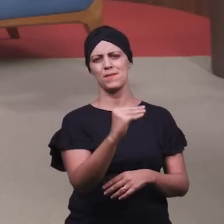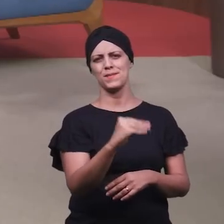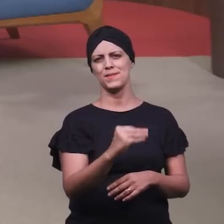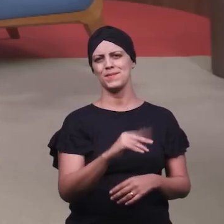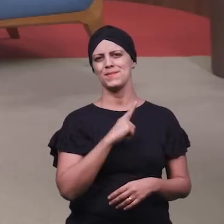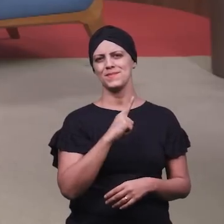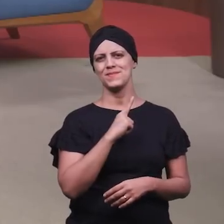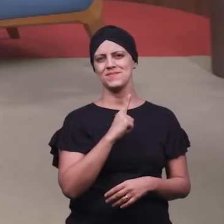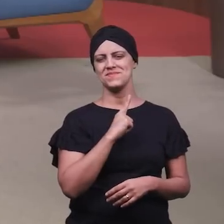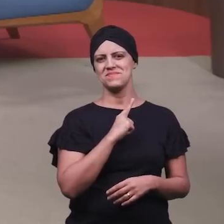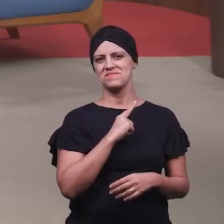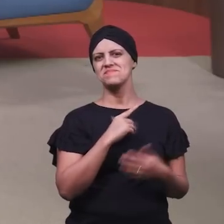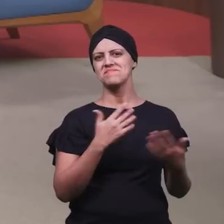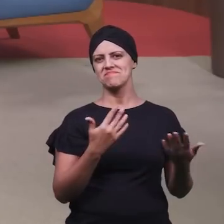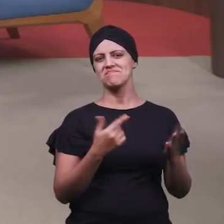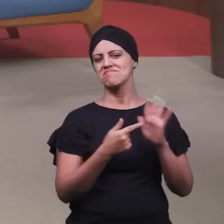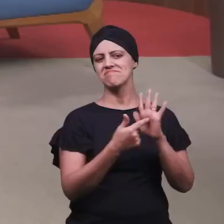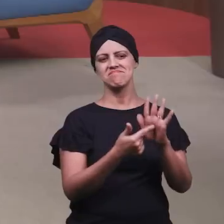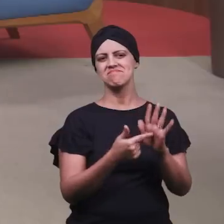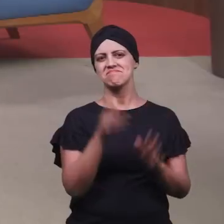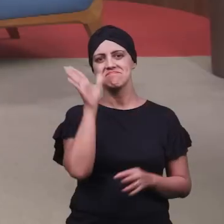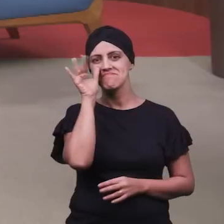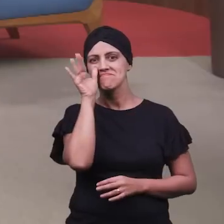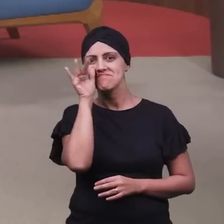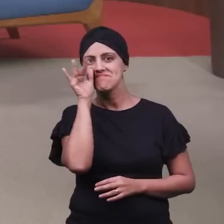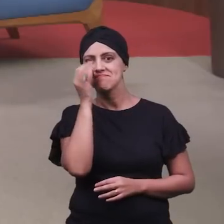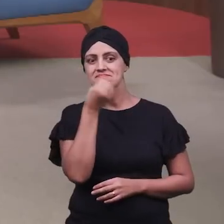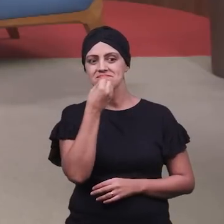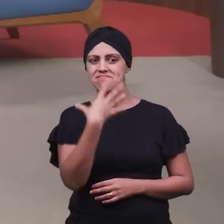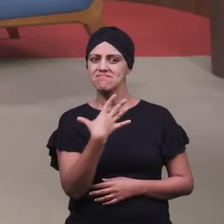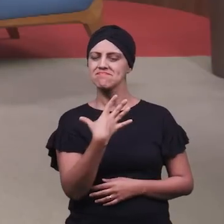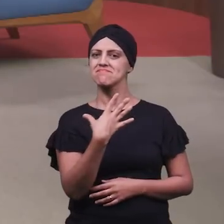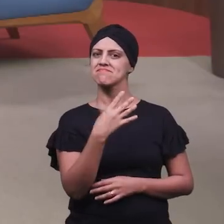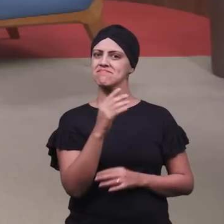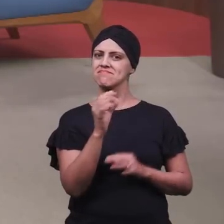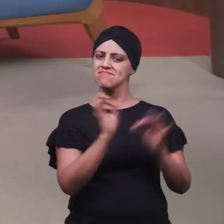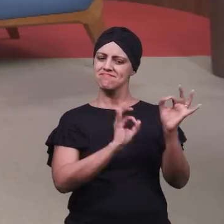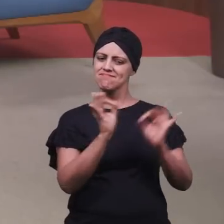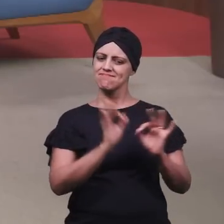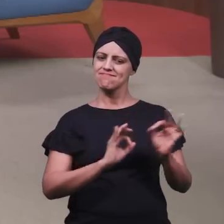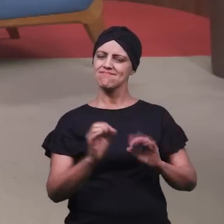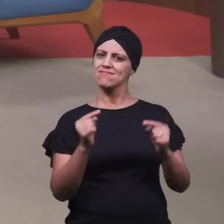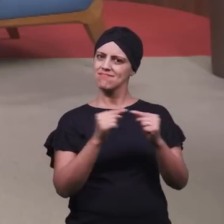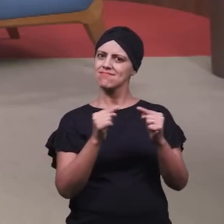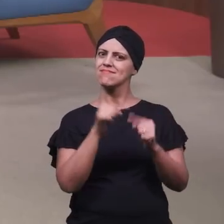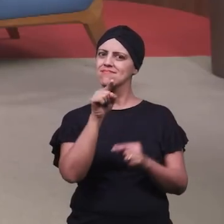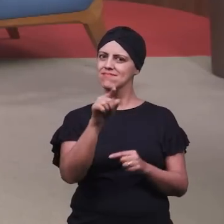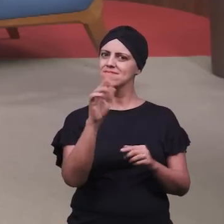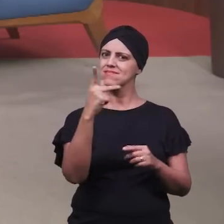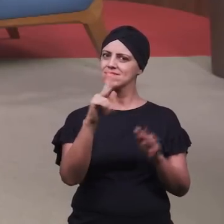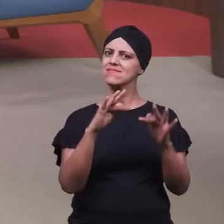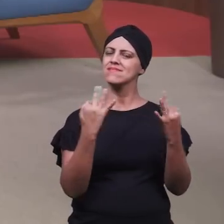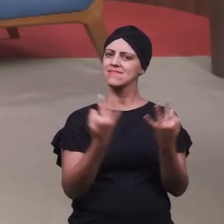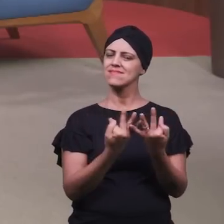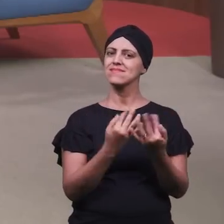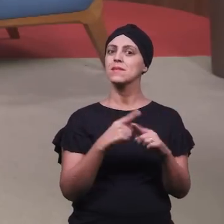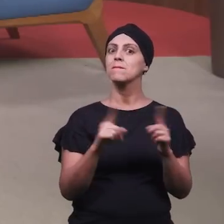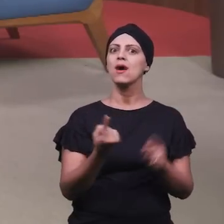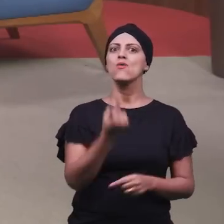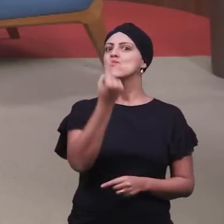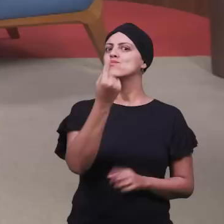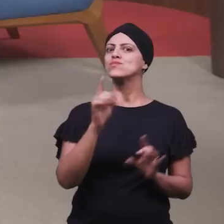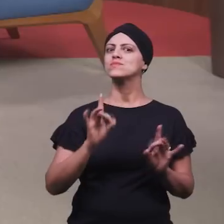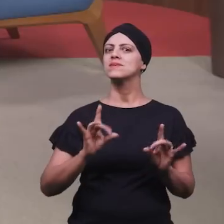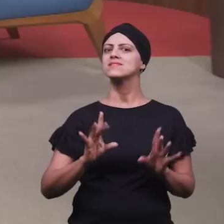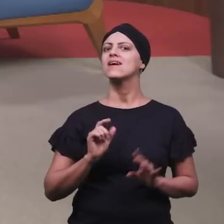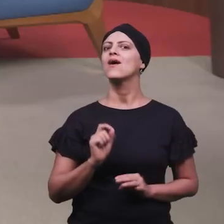postados e que trazem uma programação muito interessante, muito boa, muito adequada para você e para toda a sua família. Mas